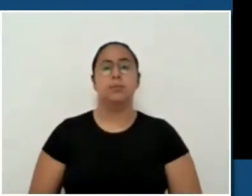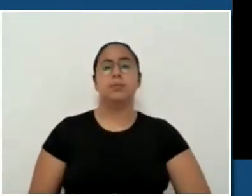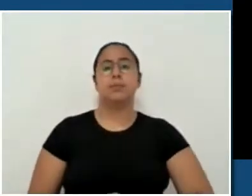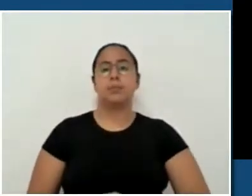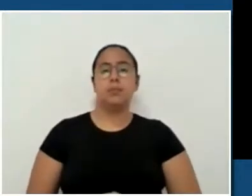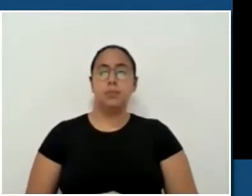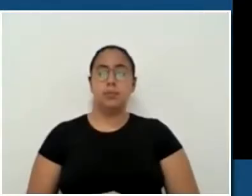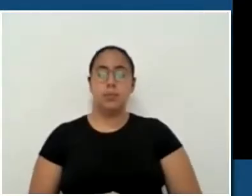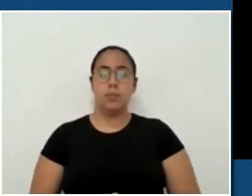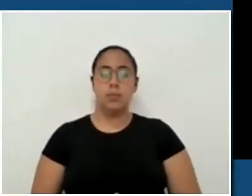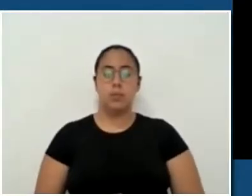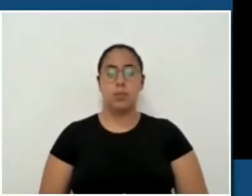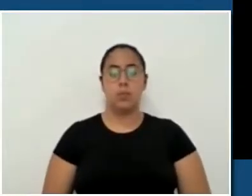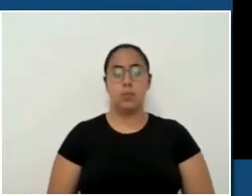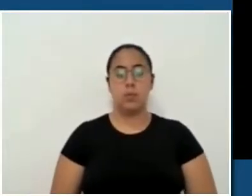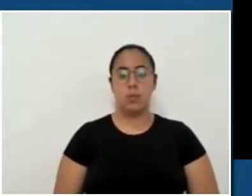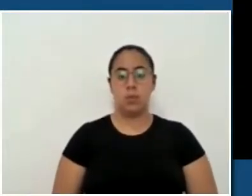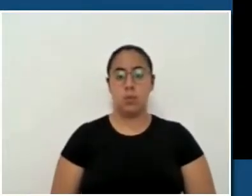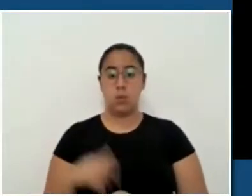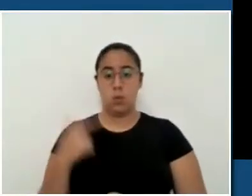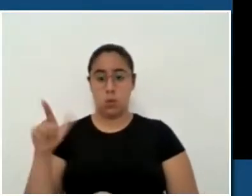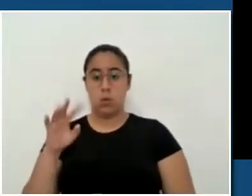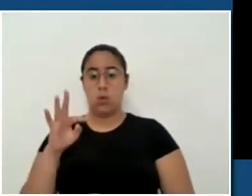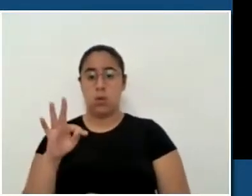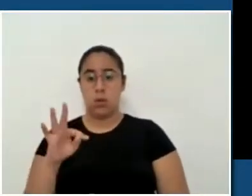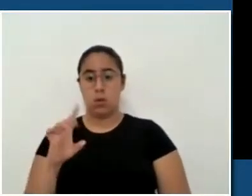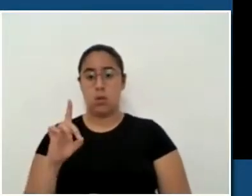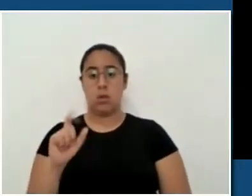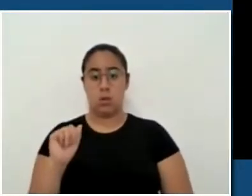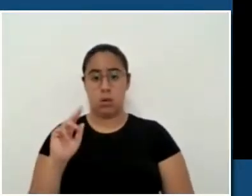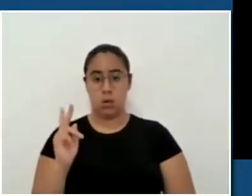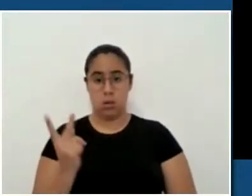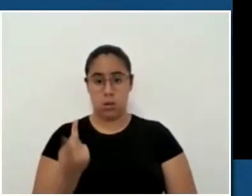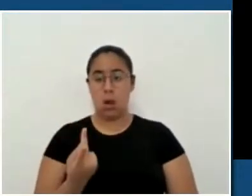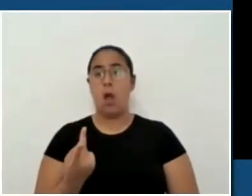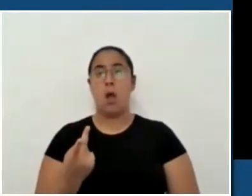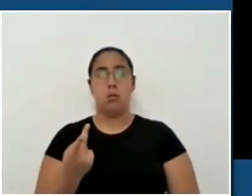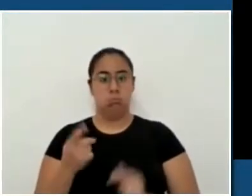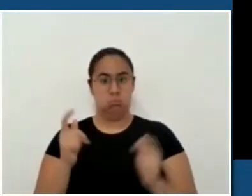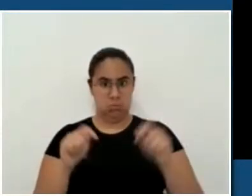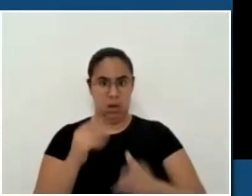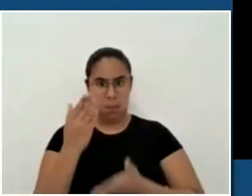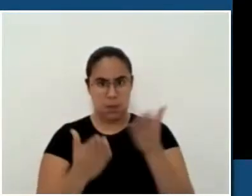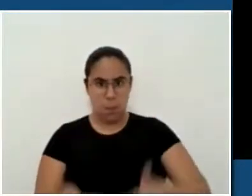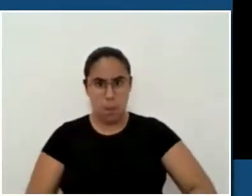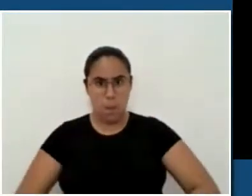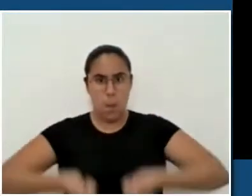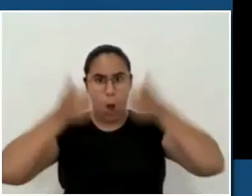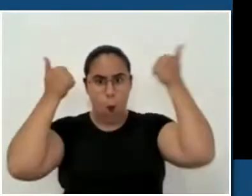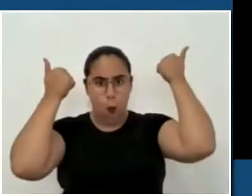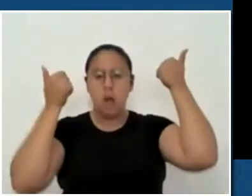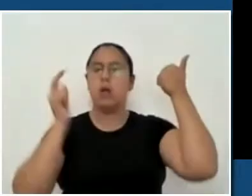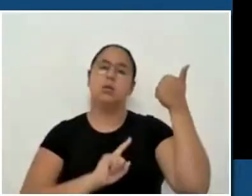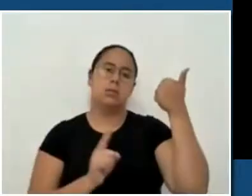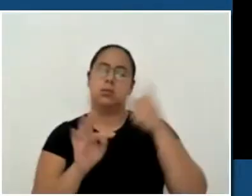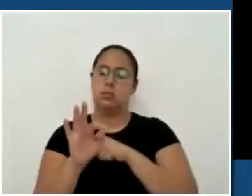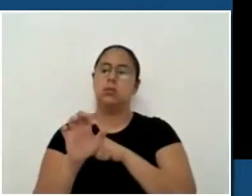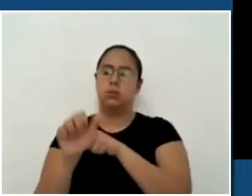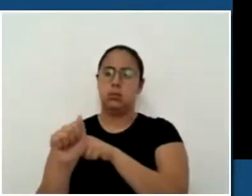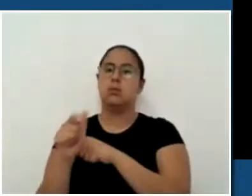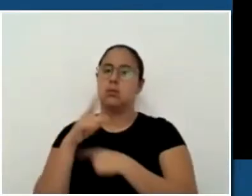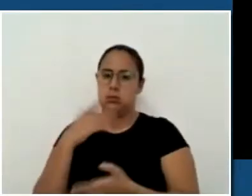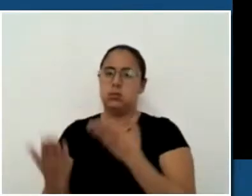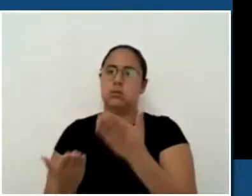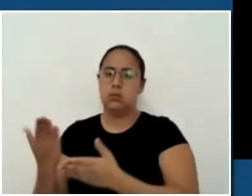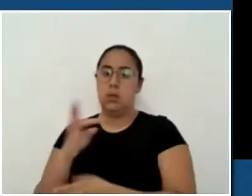Os déficits de atenção prejudiciais não são melhorados por tratamentos padrão do TEA, quando tem as duas coisas. Os sintomas do TDAH geralmente